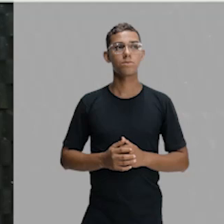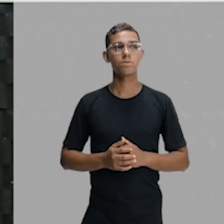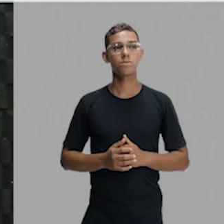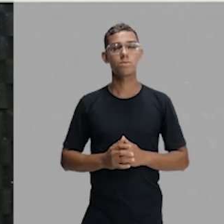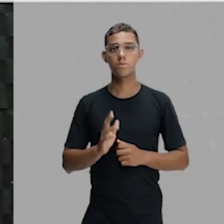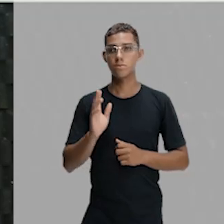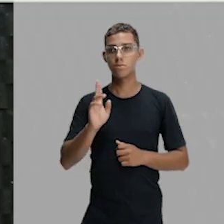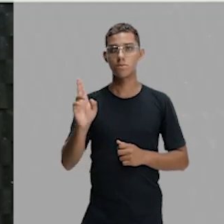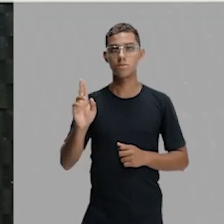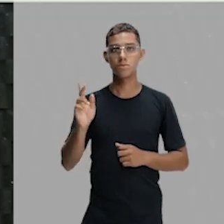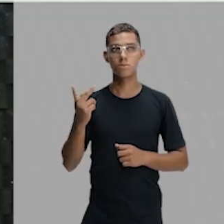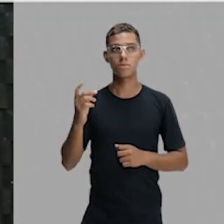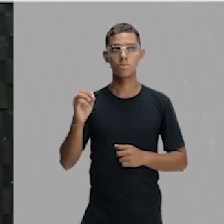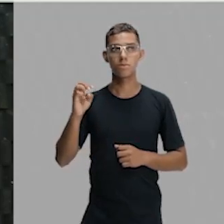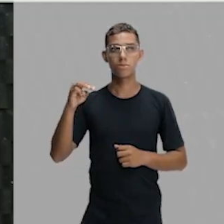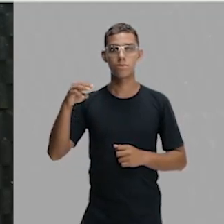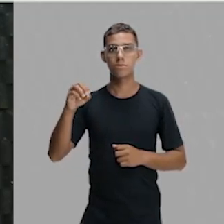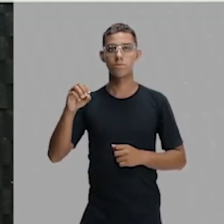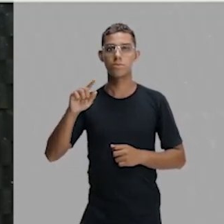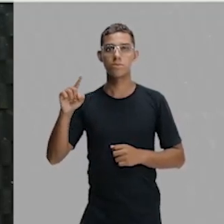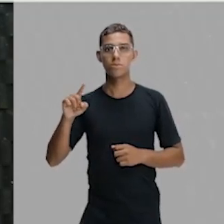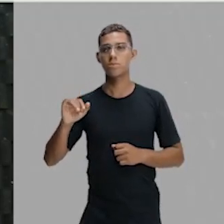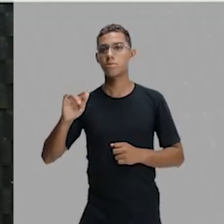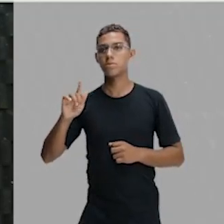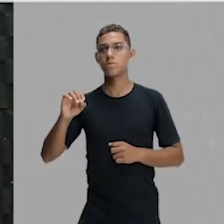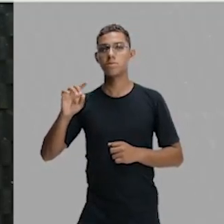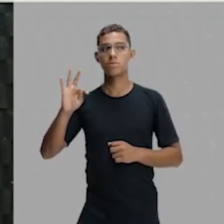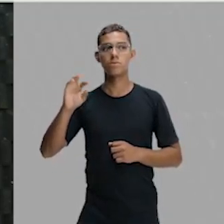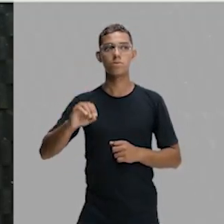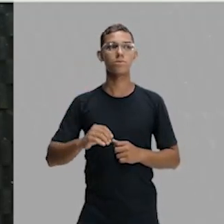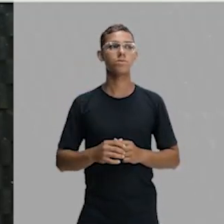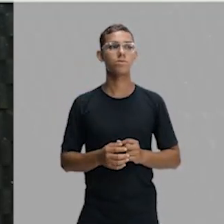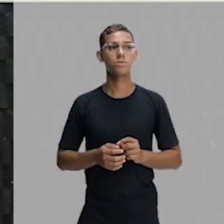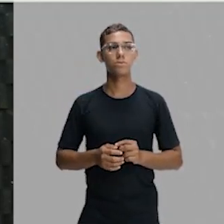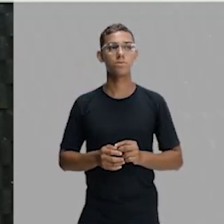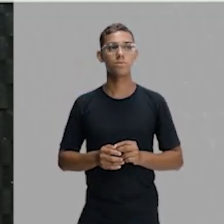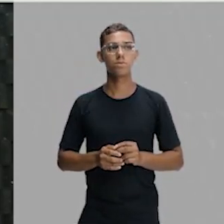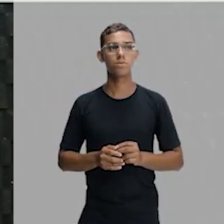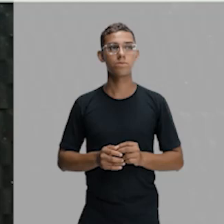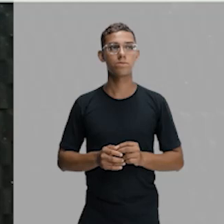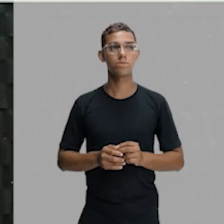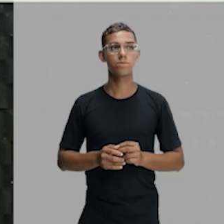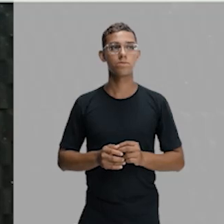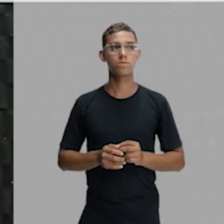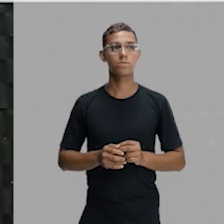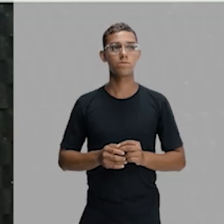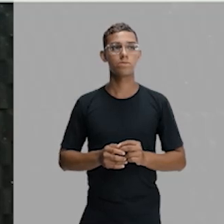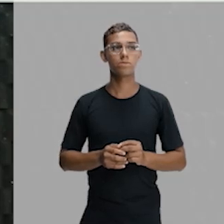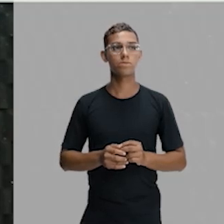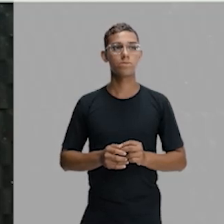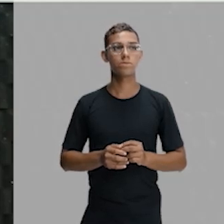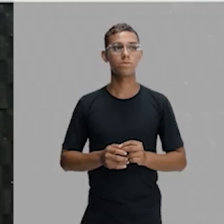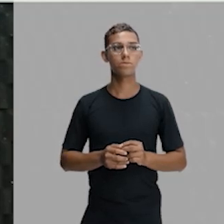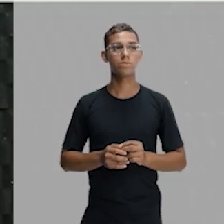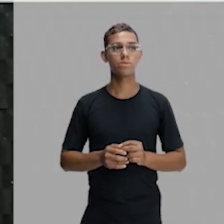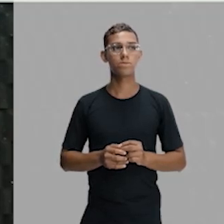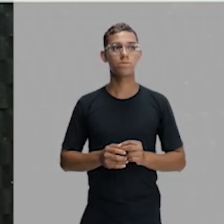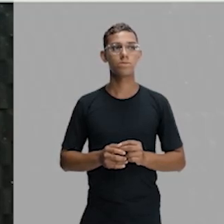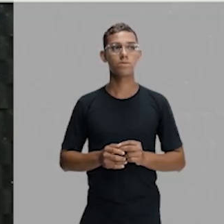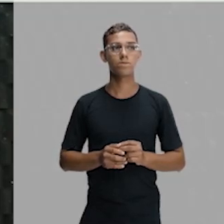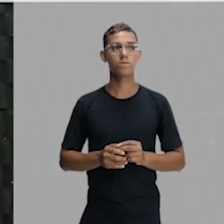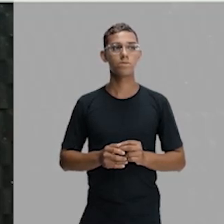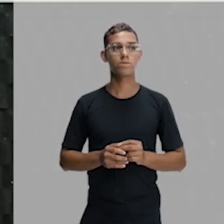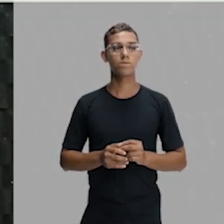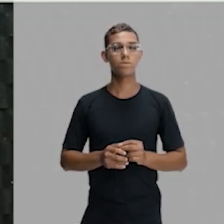homozigoto. Por que é homozigoto? Eu vou até tirar essa divisão aqui do quadro para a gente continuar.